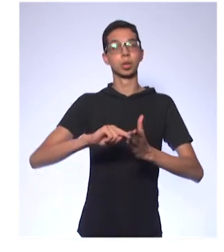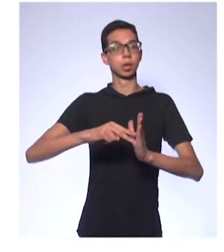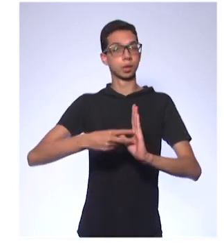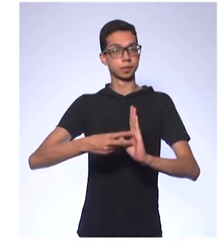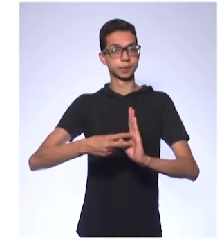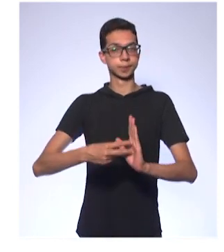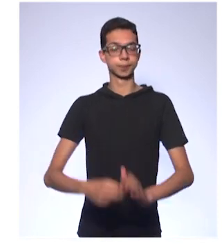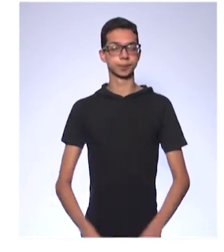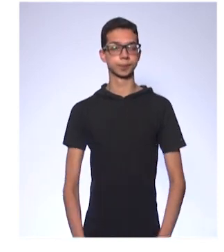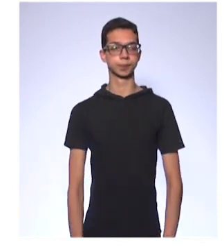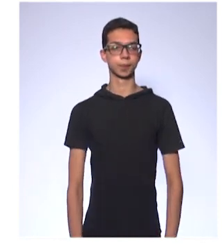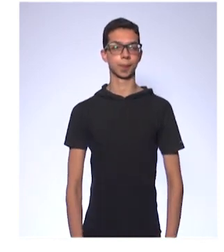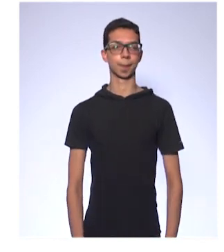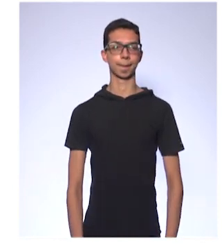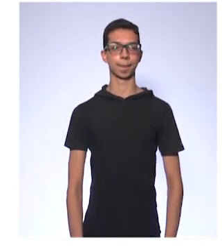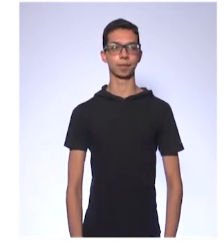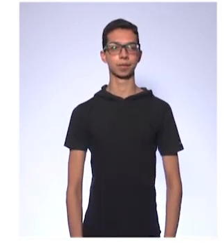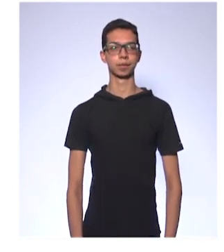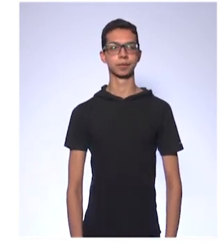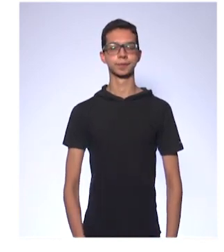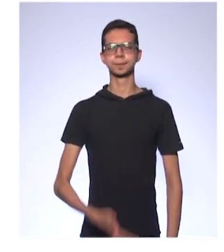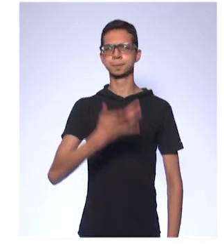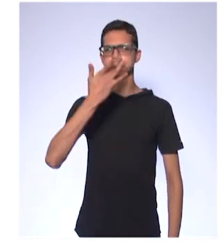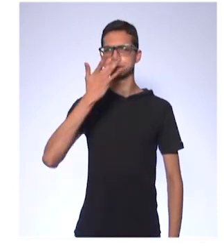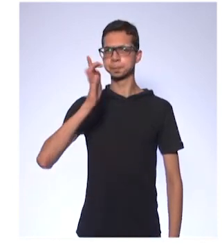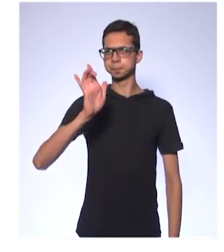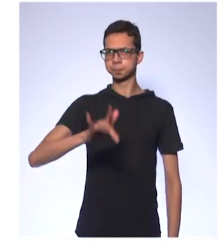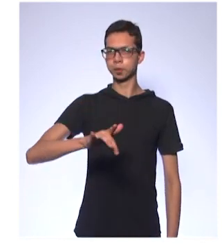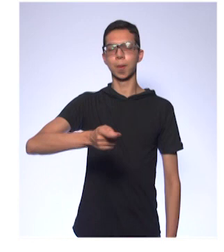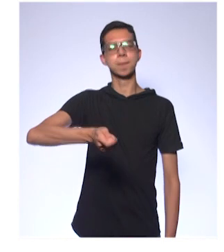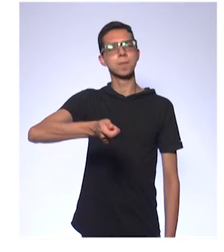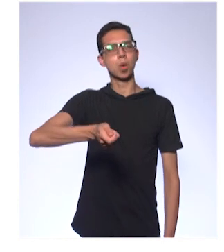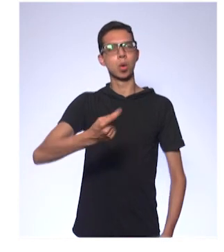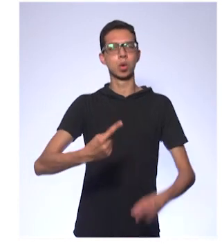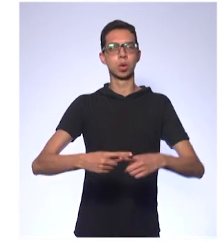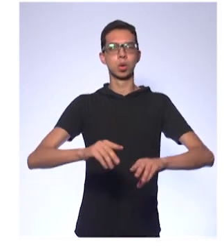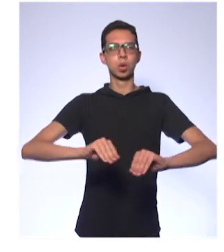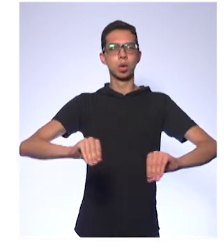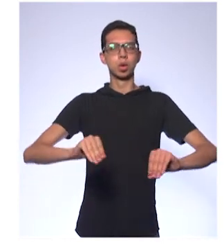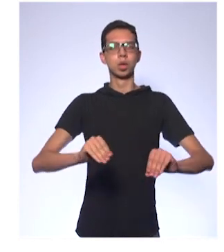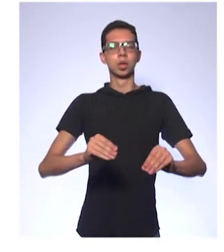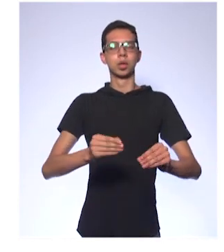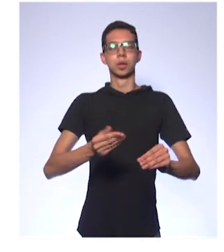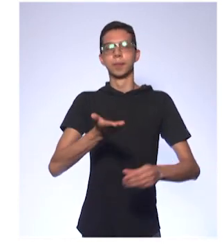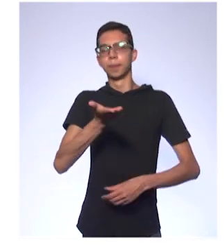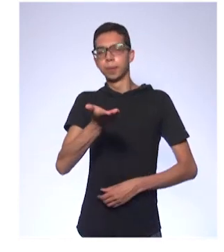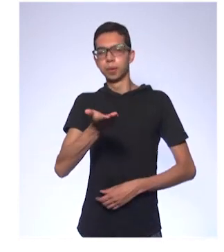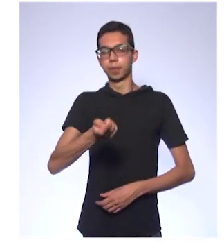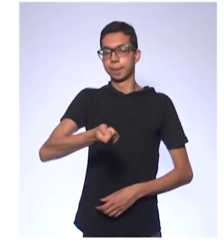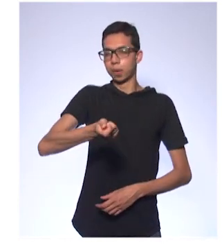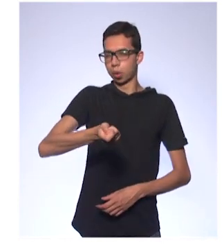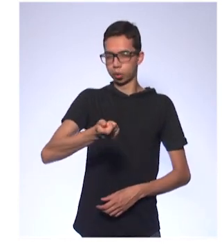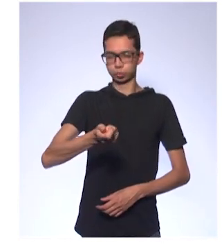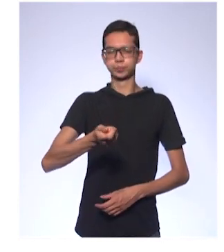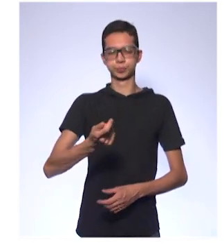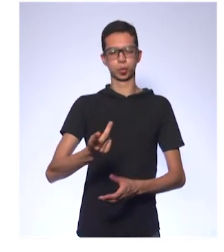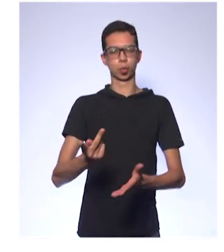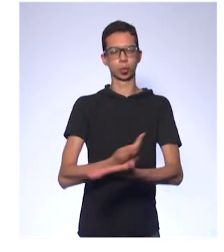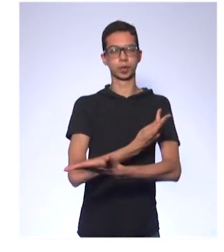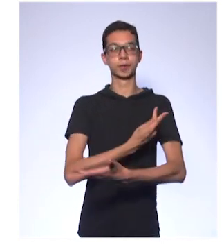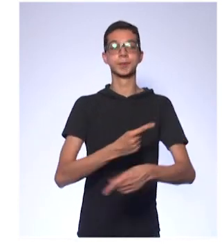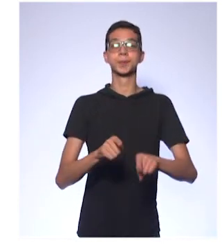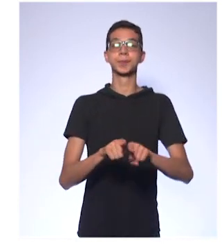de produzir menos resíduos, menos pó, menos resíduos, né? O uso desse tipo